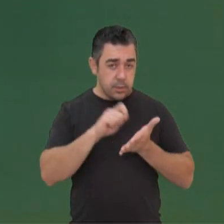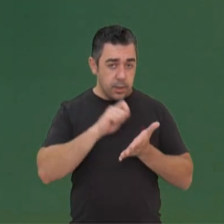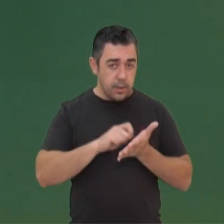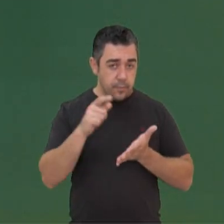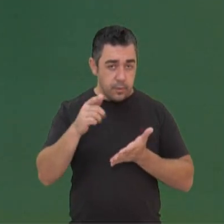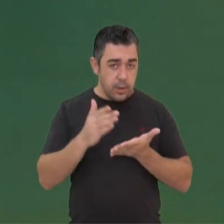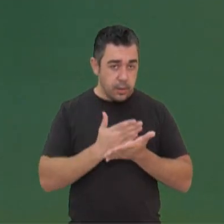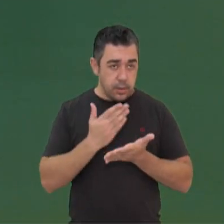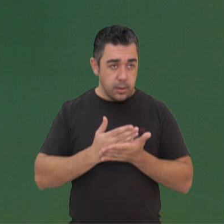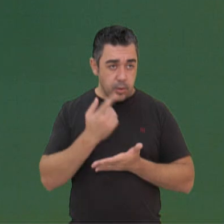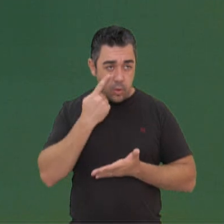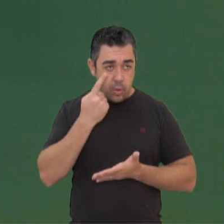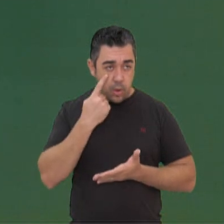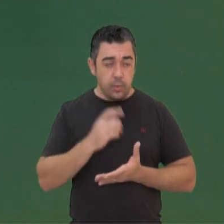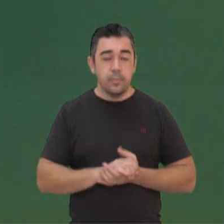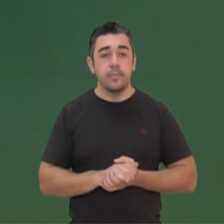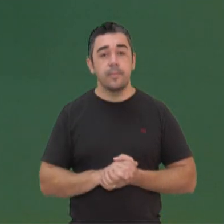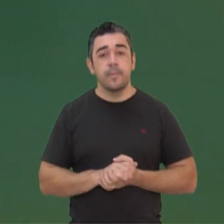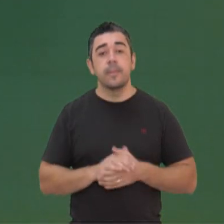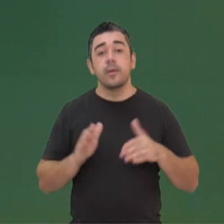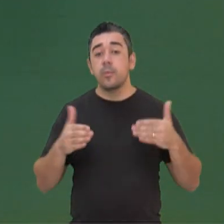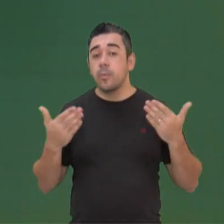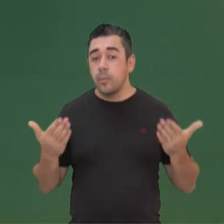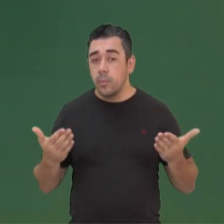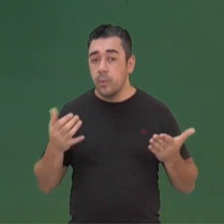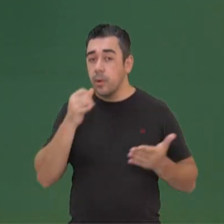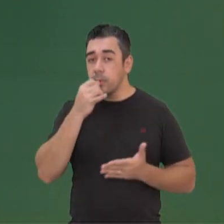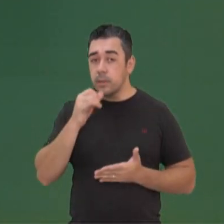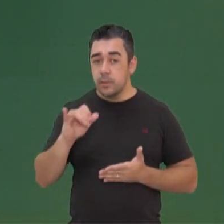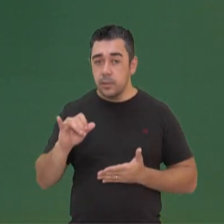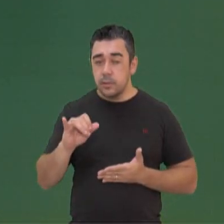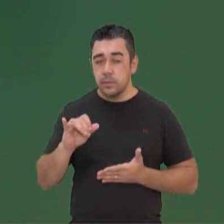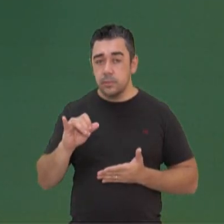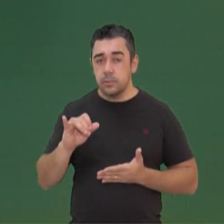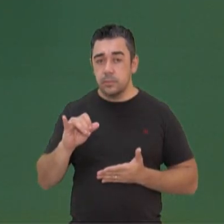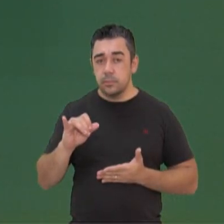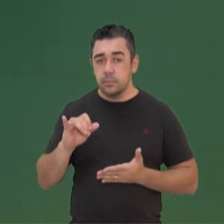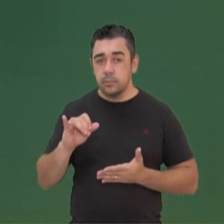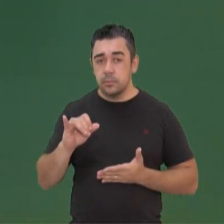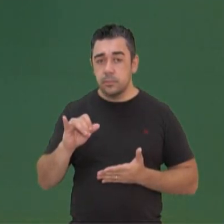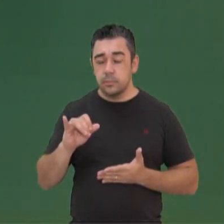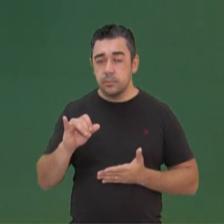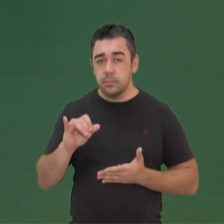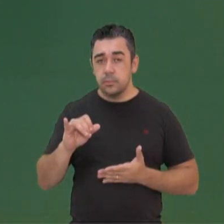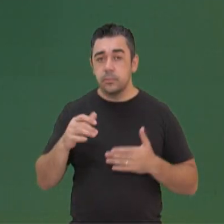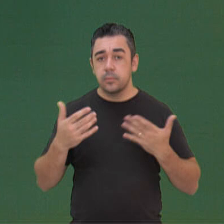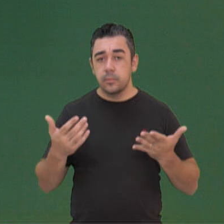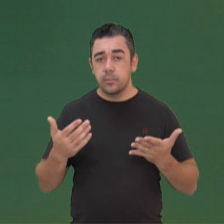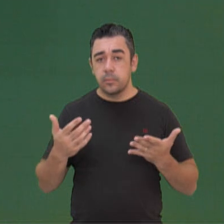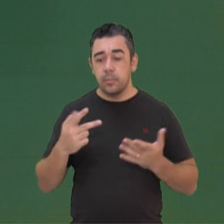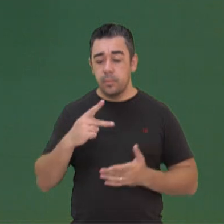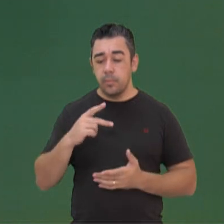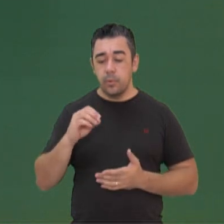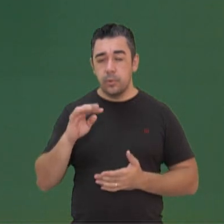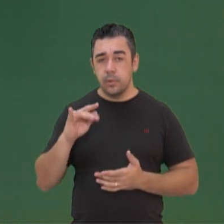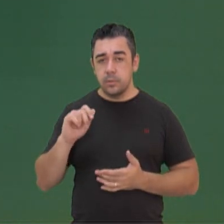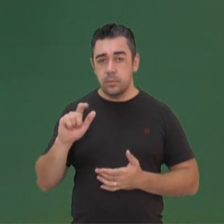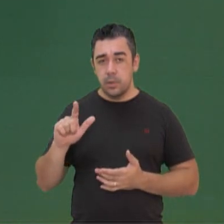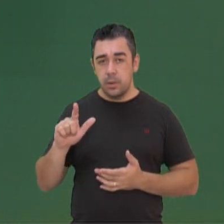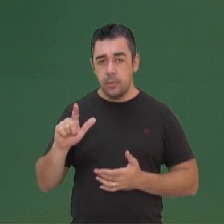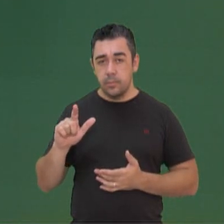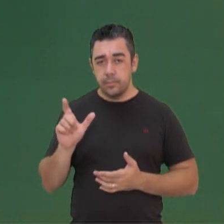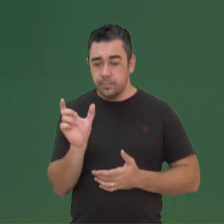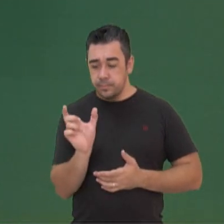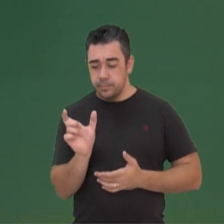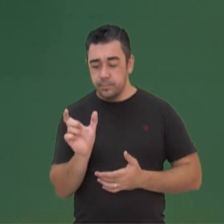caderno. Então vamos lá. Qual energia potencial elétrica? Então dá uma sublinhada aqui,